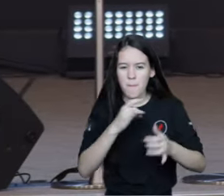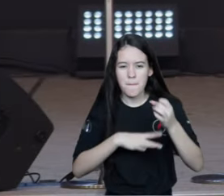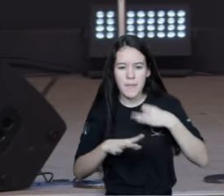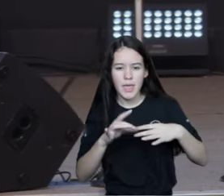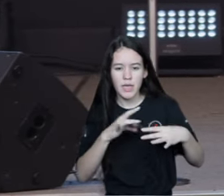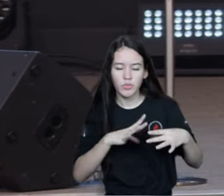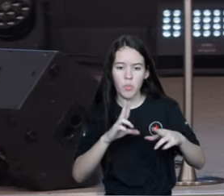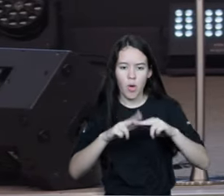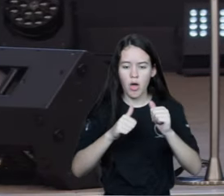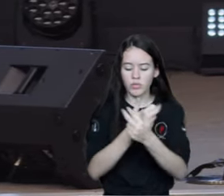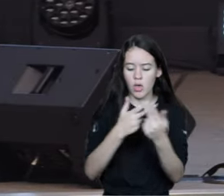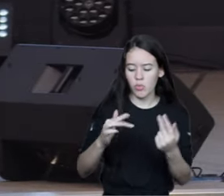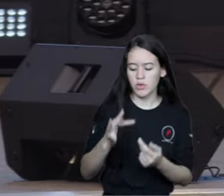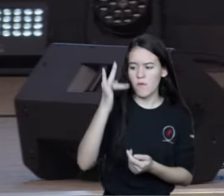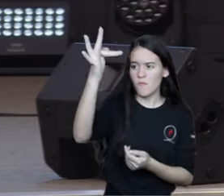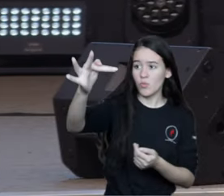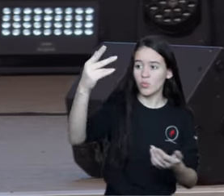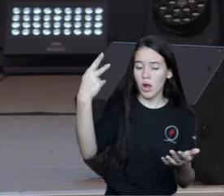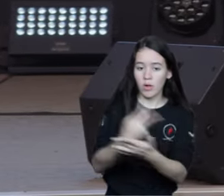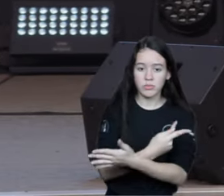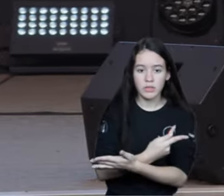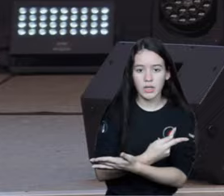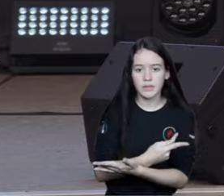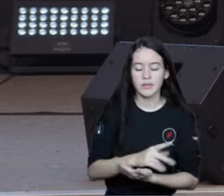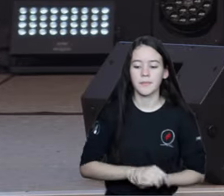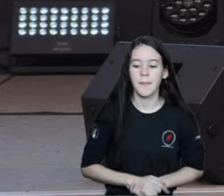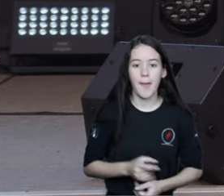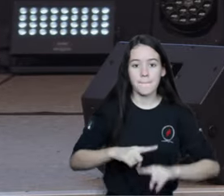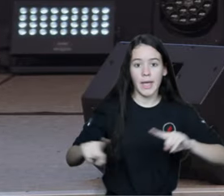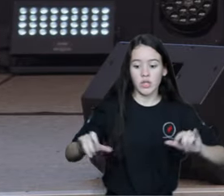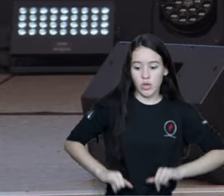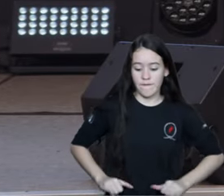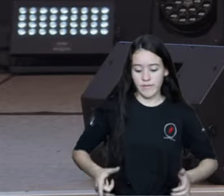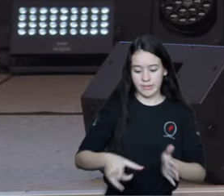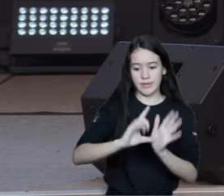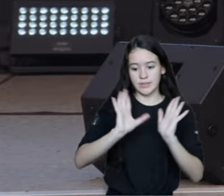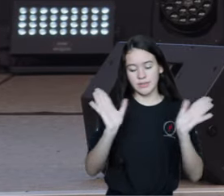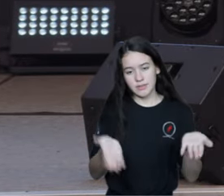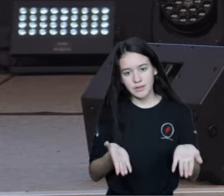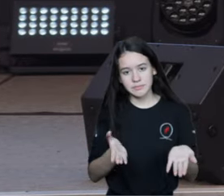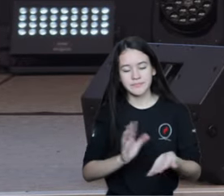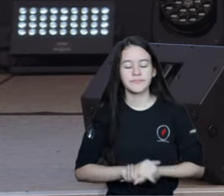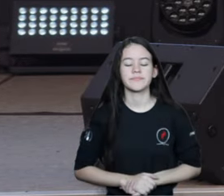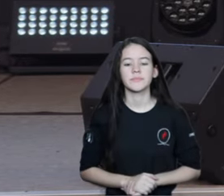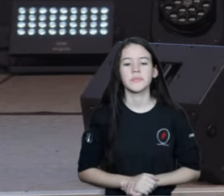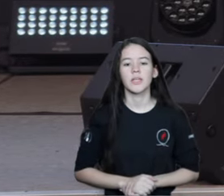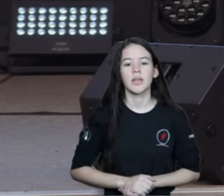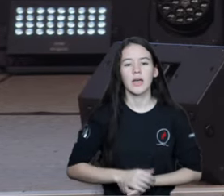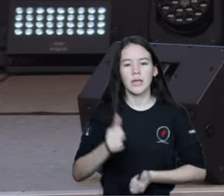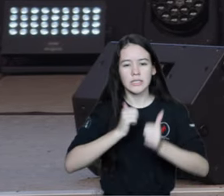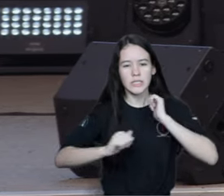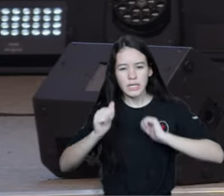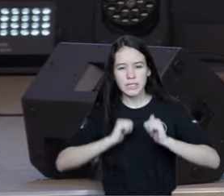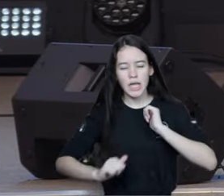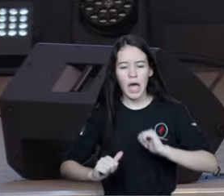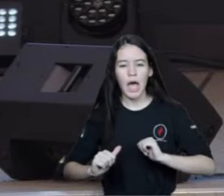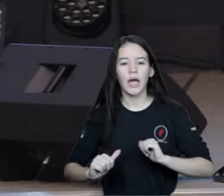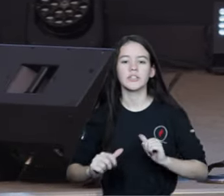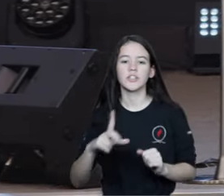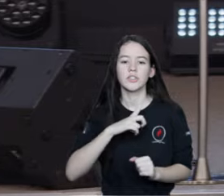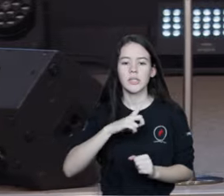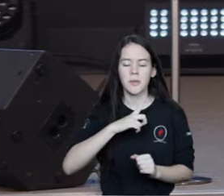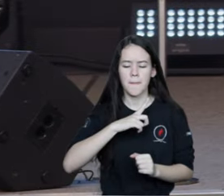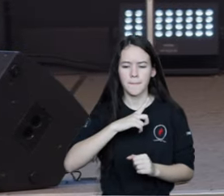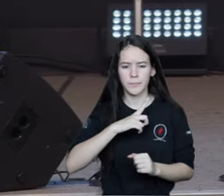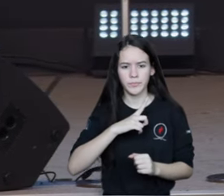medo por um fato que ainda não aconteceu Ele já tá sofrendo por antecipação a ansiedade produz um